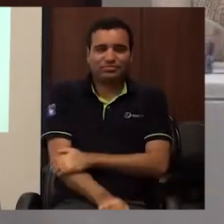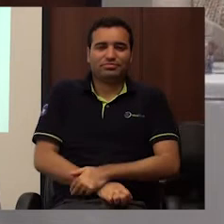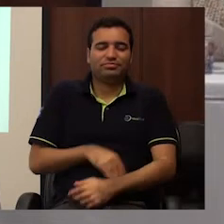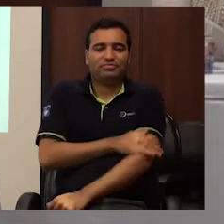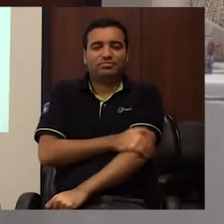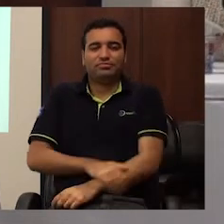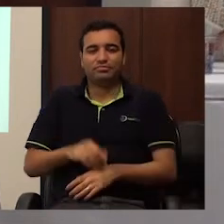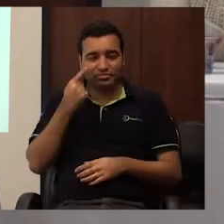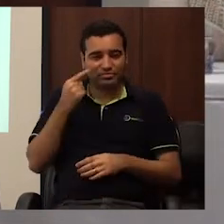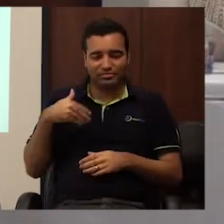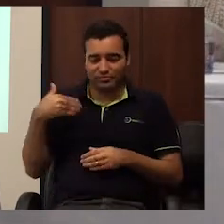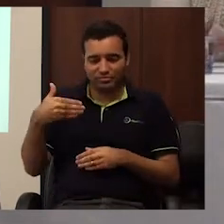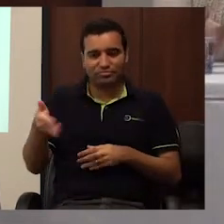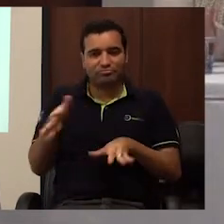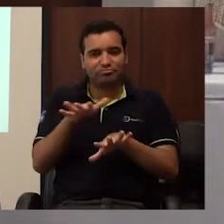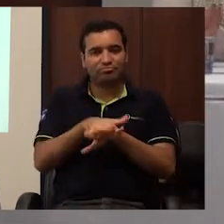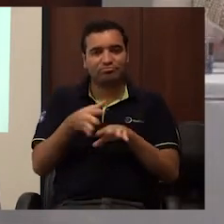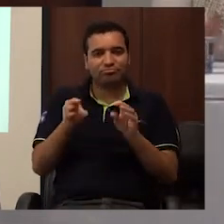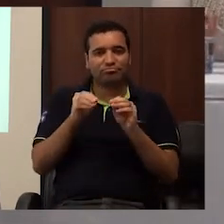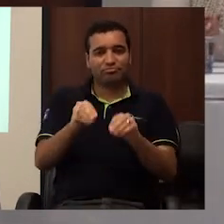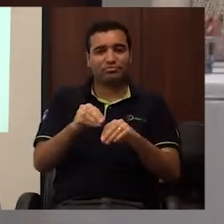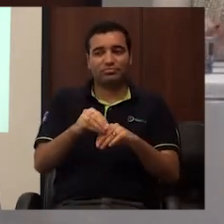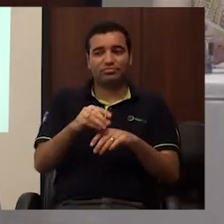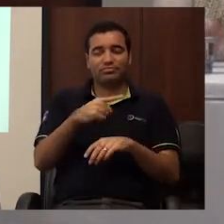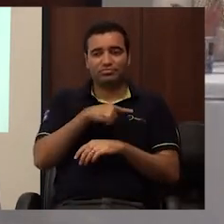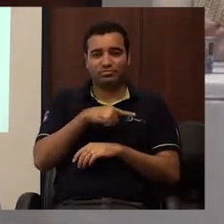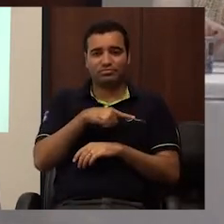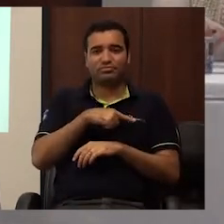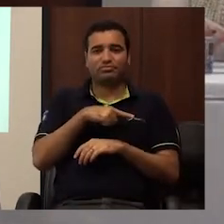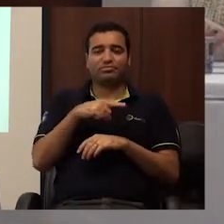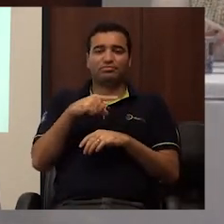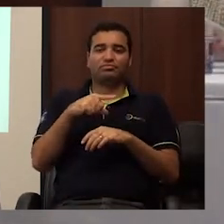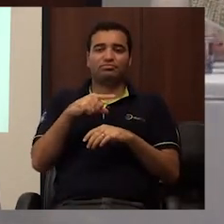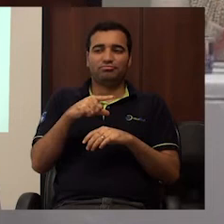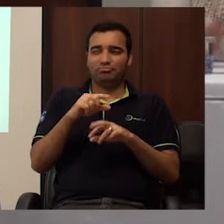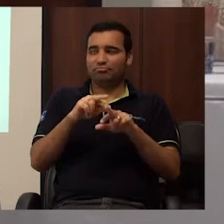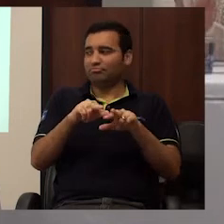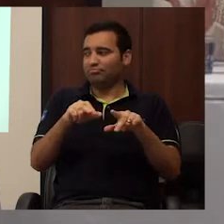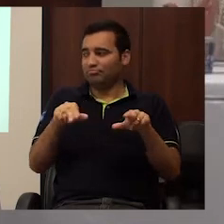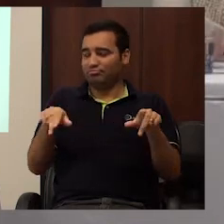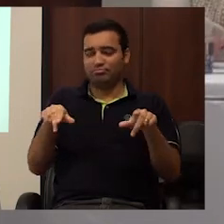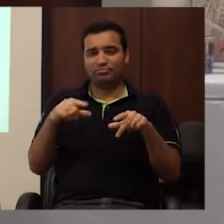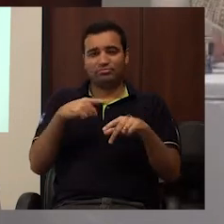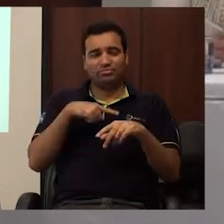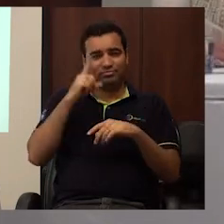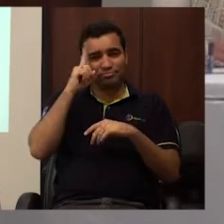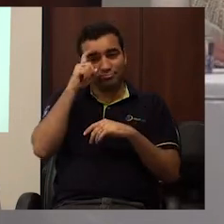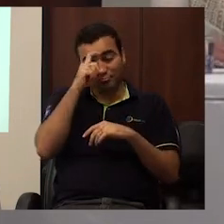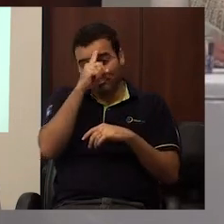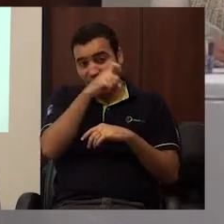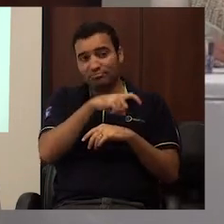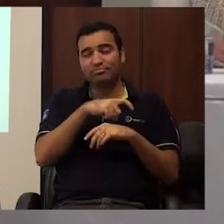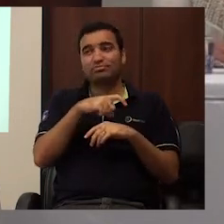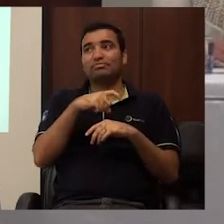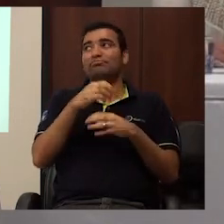inclusão, que já foi implantado há um tempo, ainda com questões tão complexas e tão difíceis de